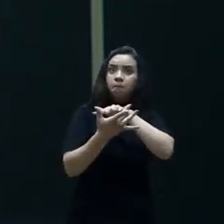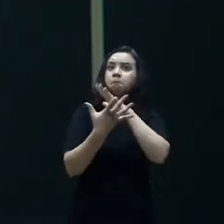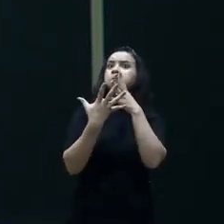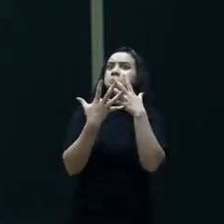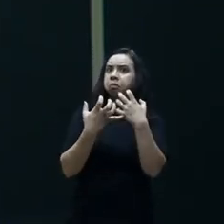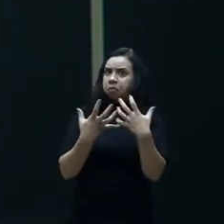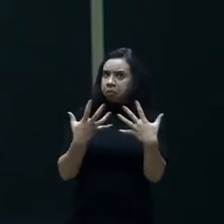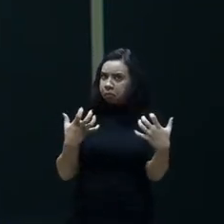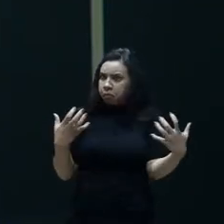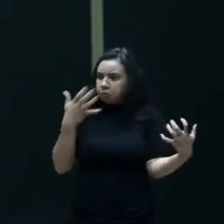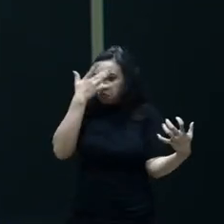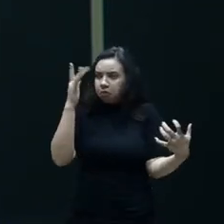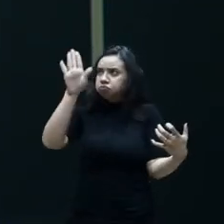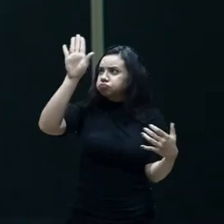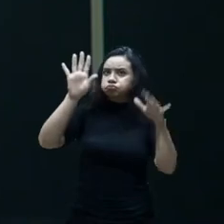Deus espera de nós frutos.